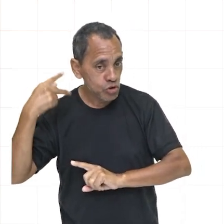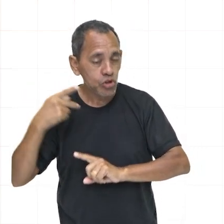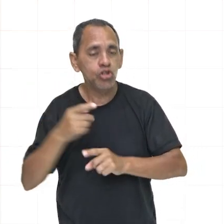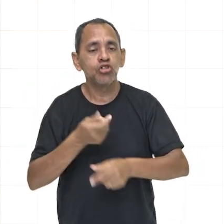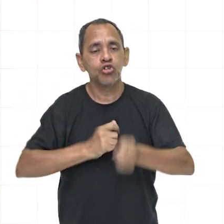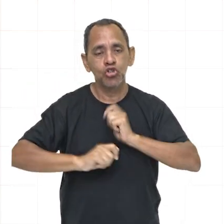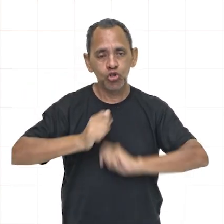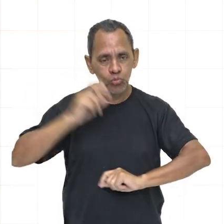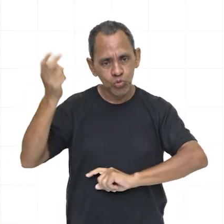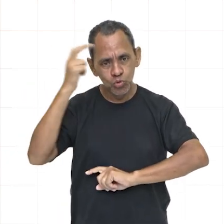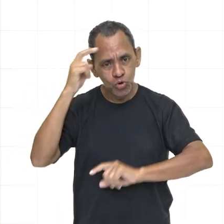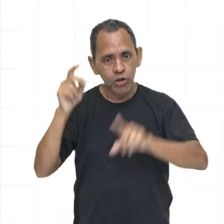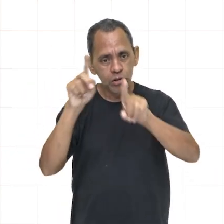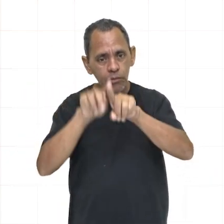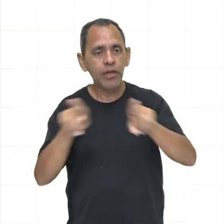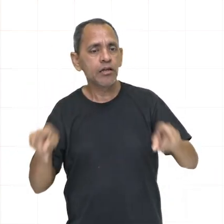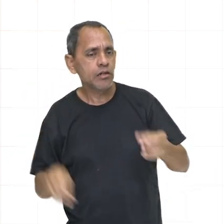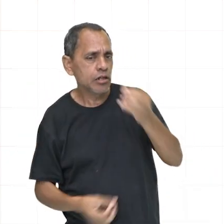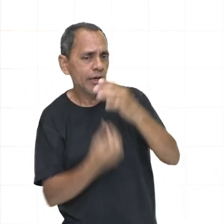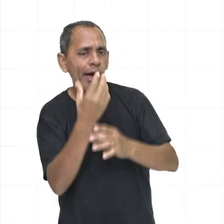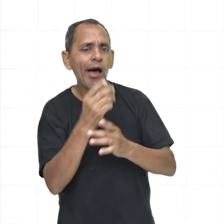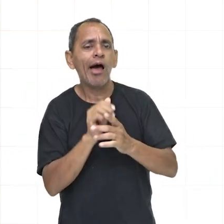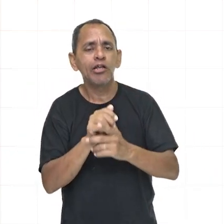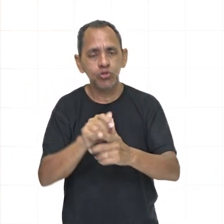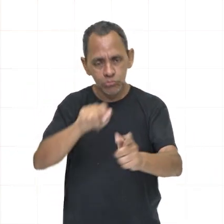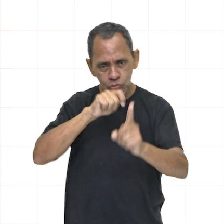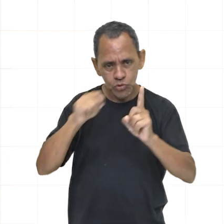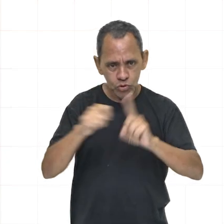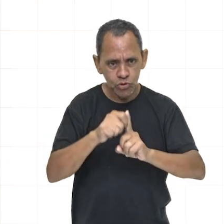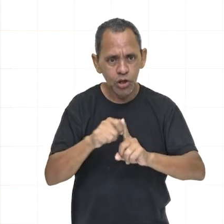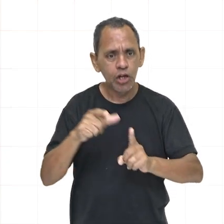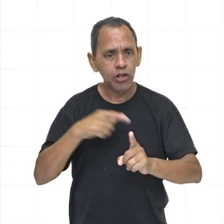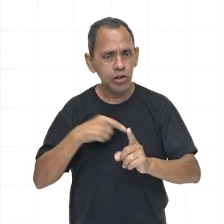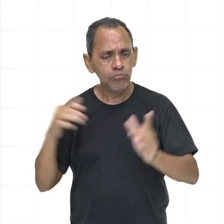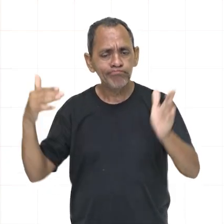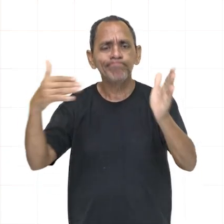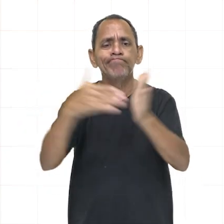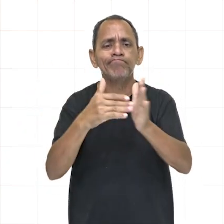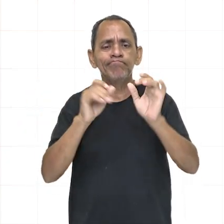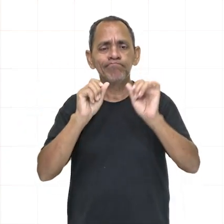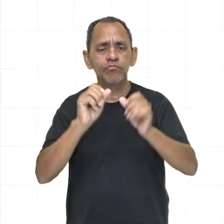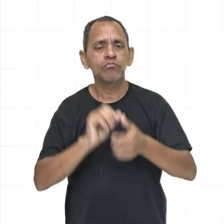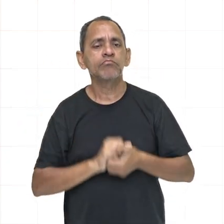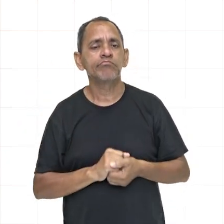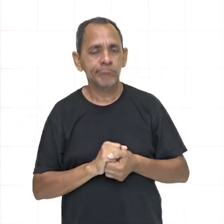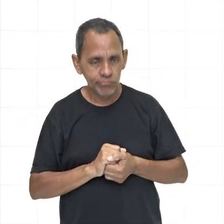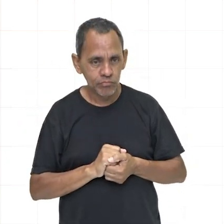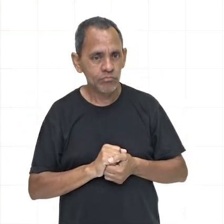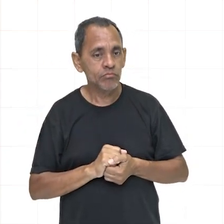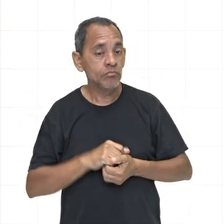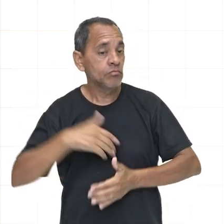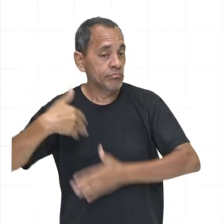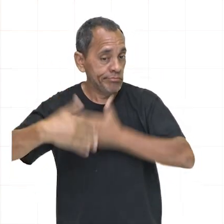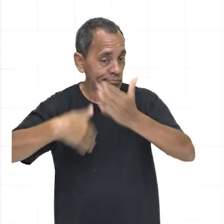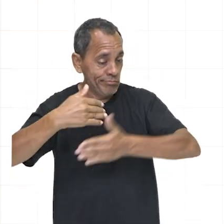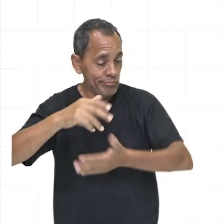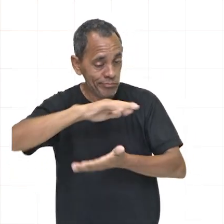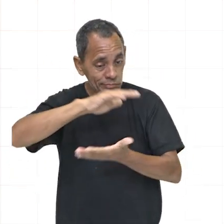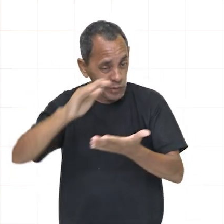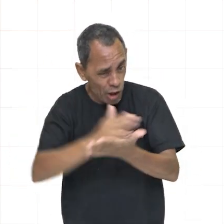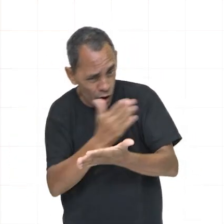que surgem quando uma sociedade atinge um alto grau de desenvolvimento em várias